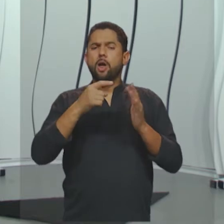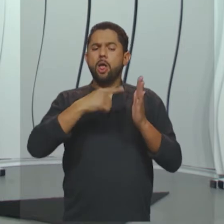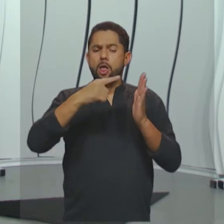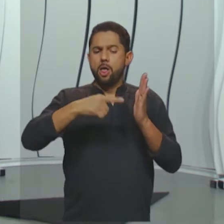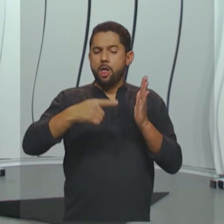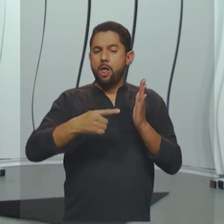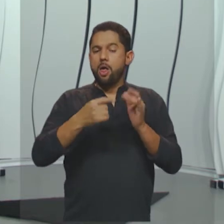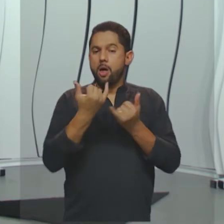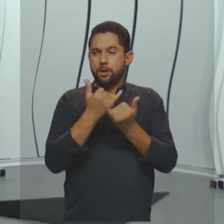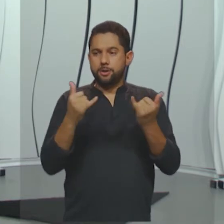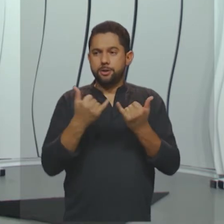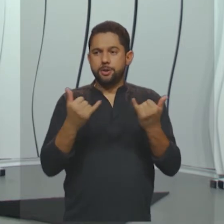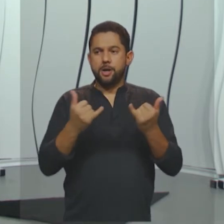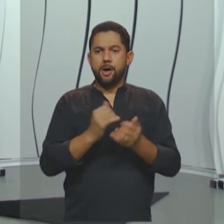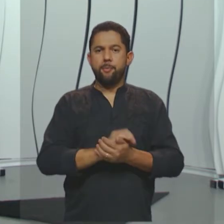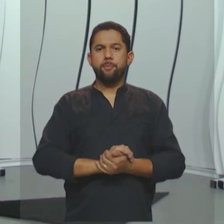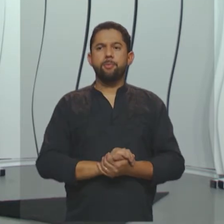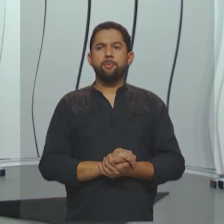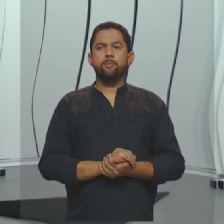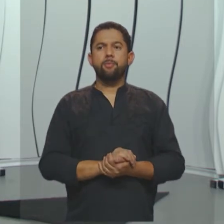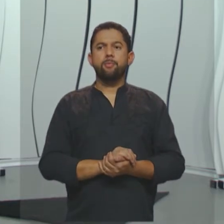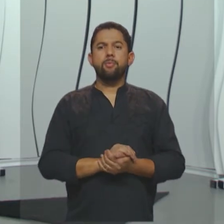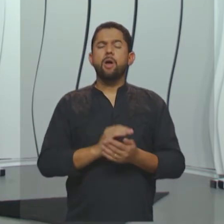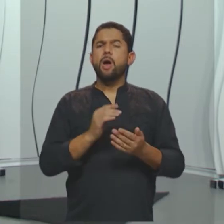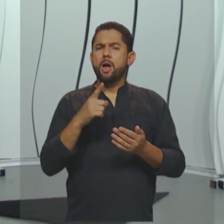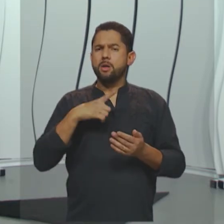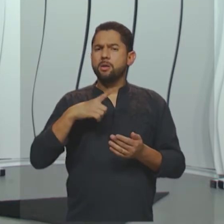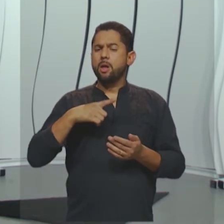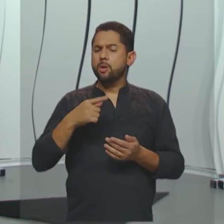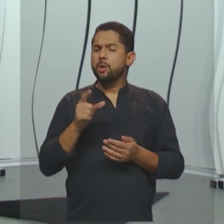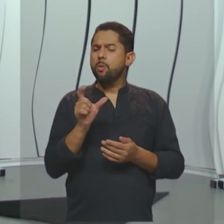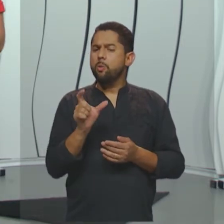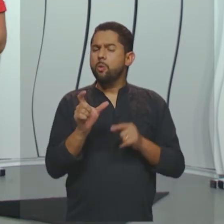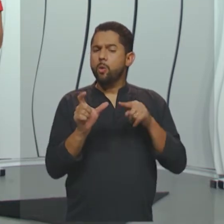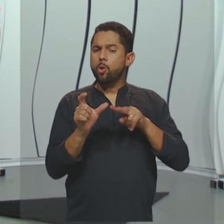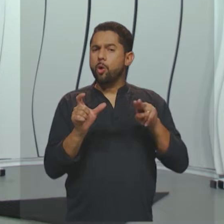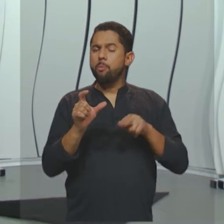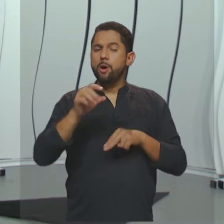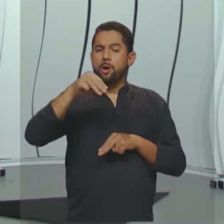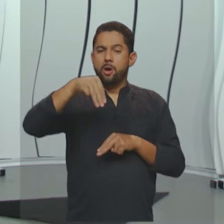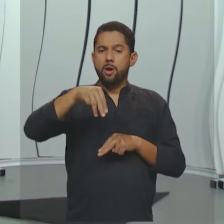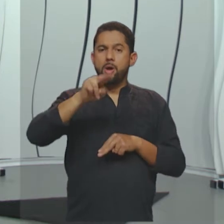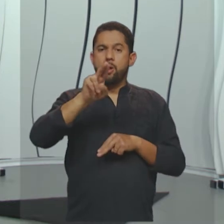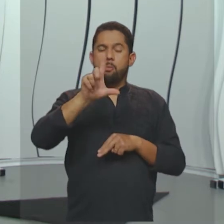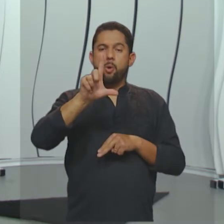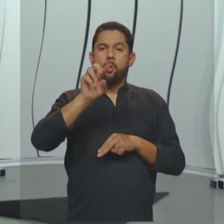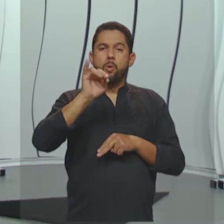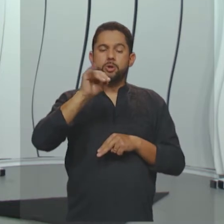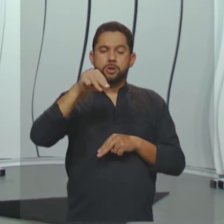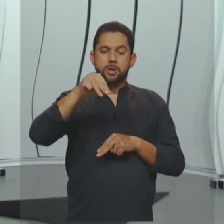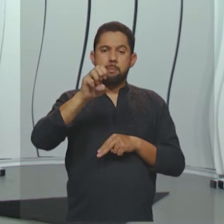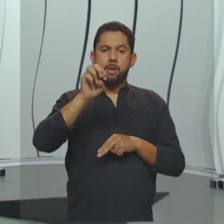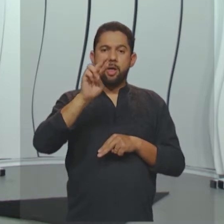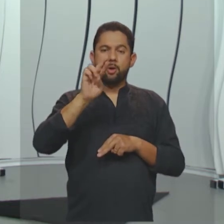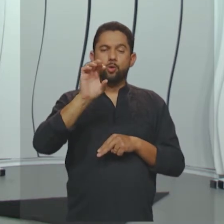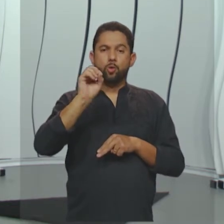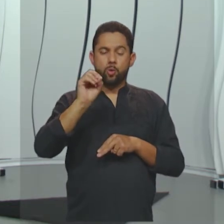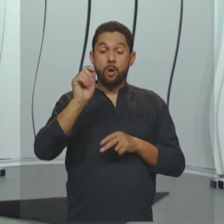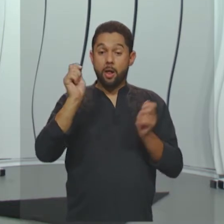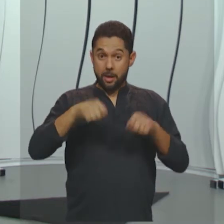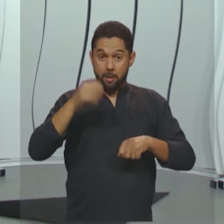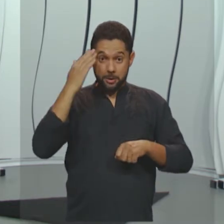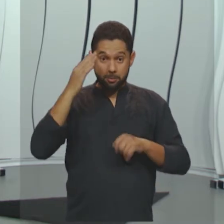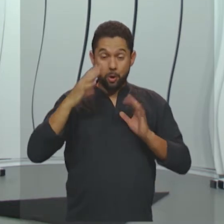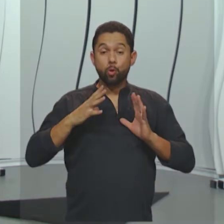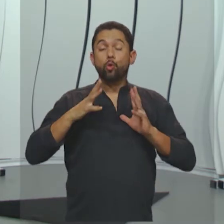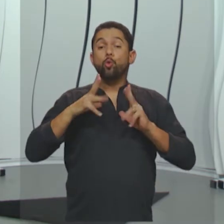tem diversas funções, ele chama-se multímetro. Então, o multímetro, ele consegue nos fornecer valores de corrente, de